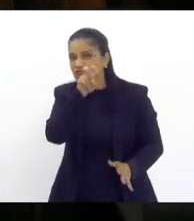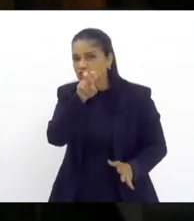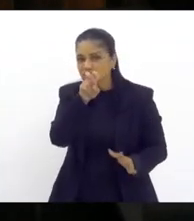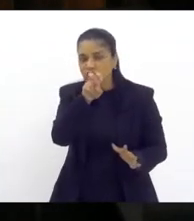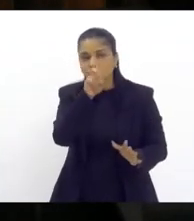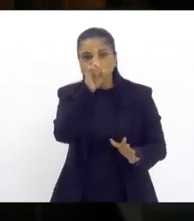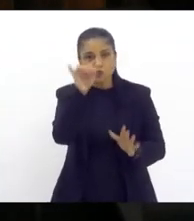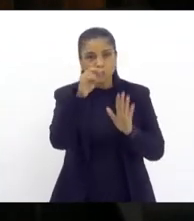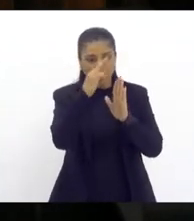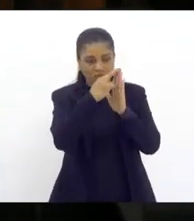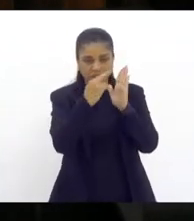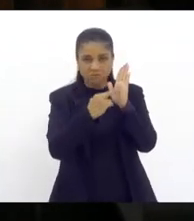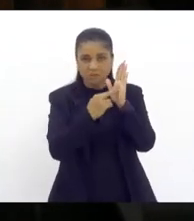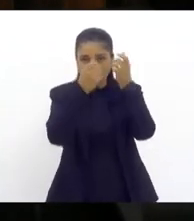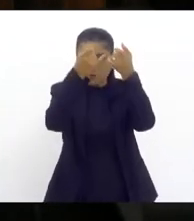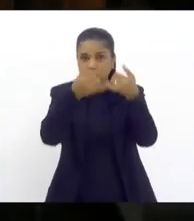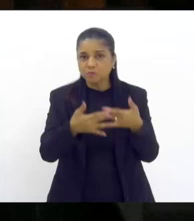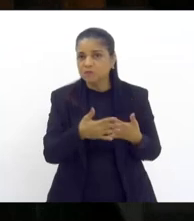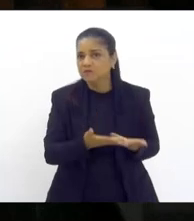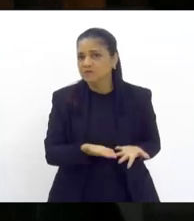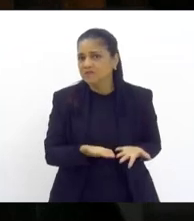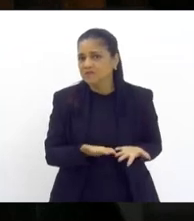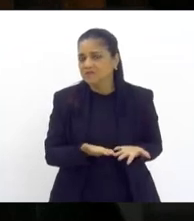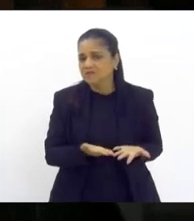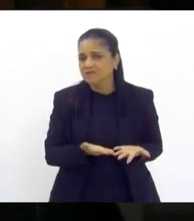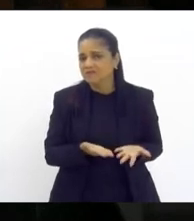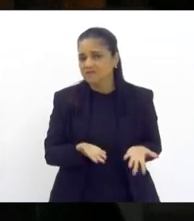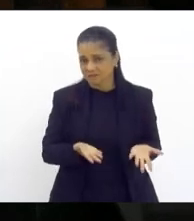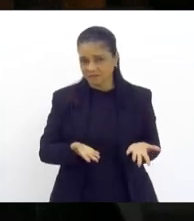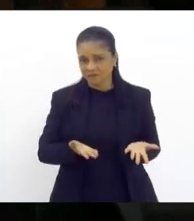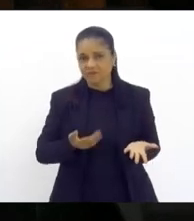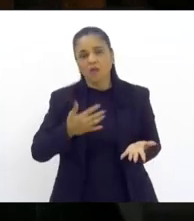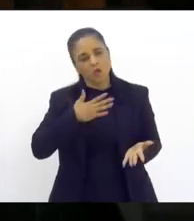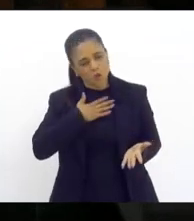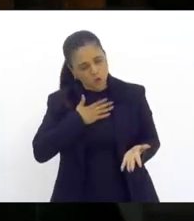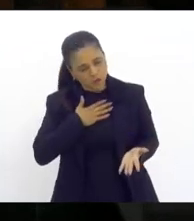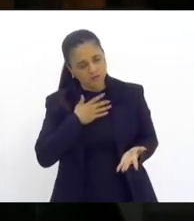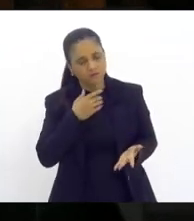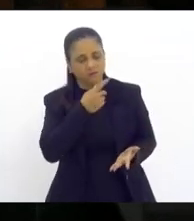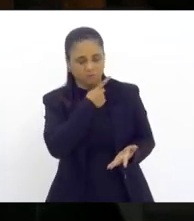5 dias. Senhor presidente, eu gostaria que o senhor